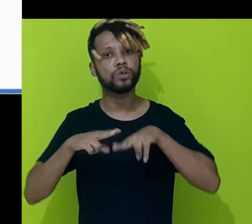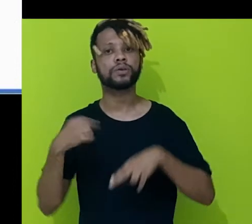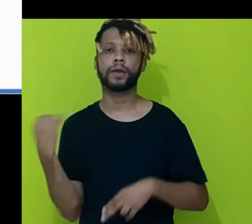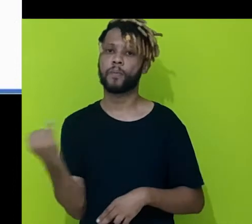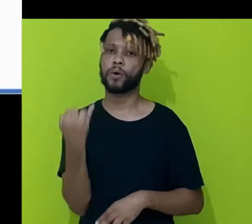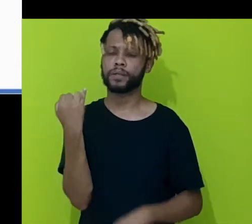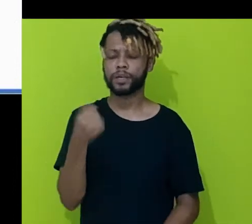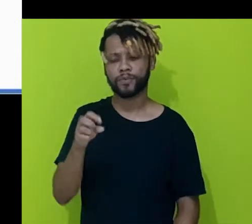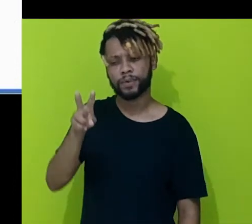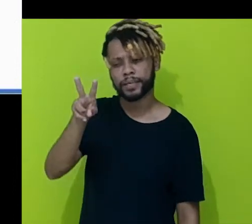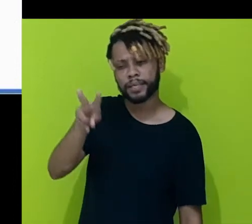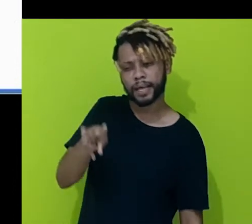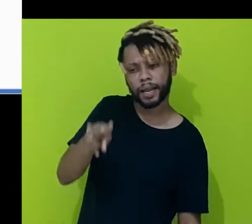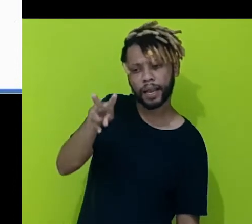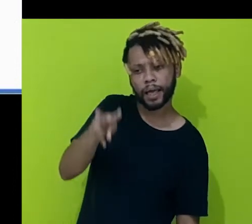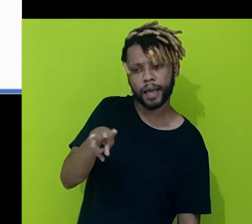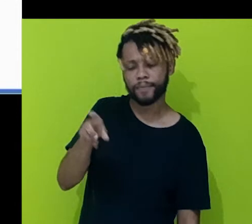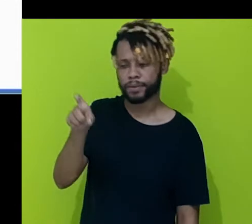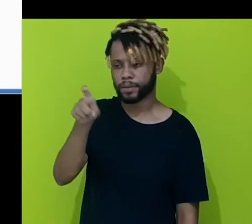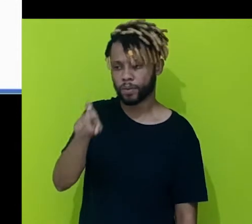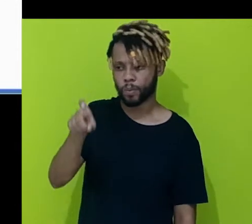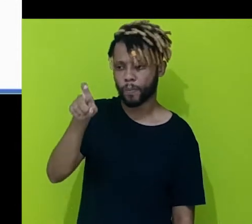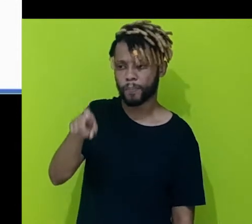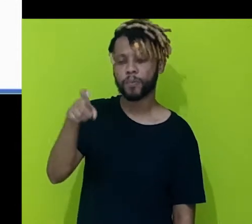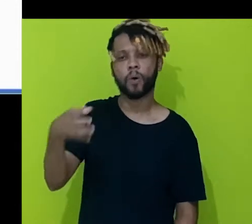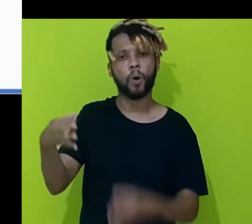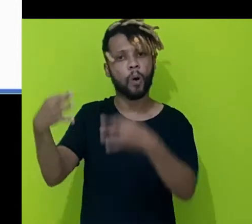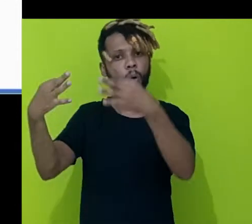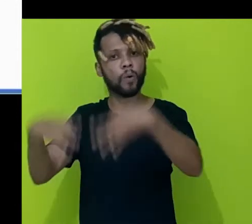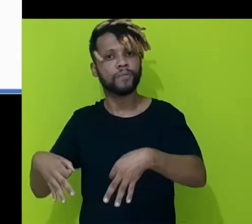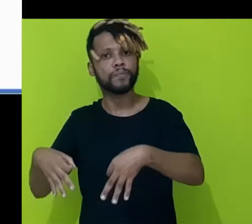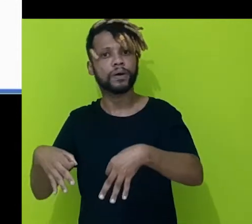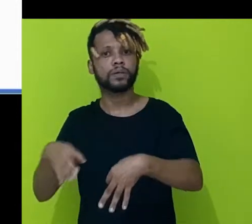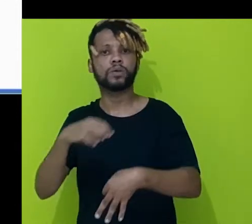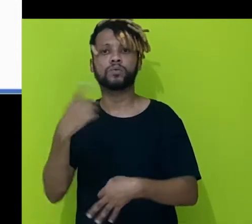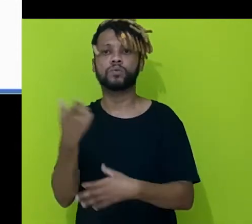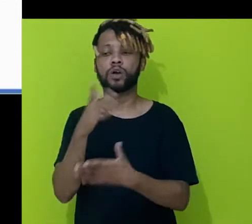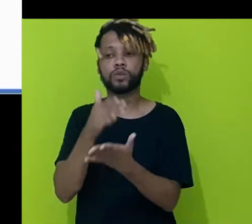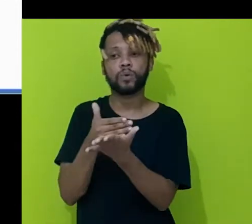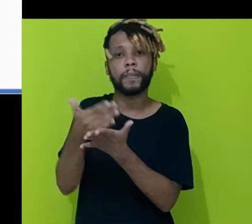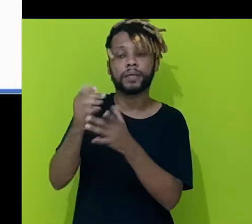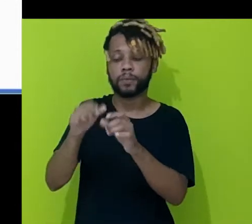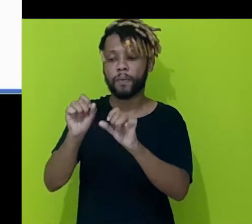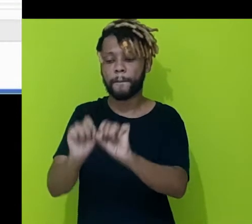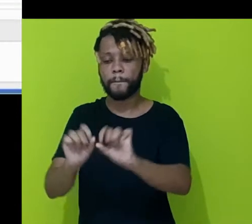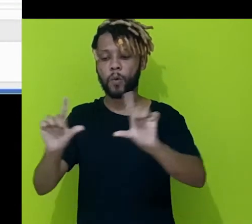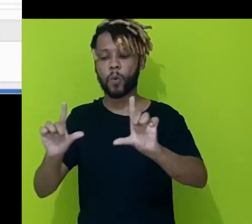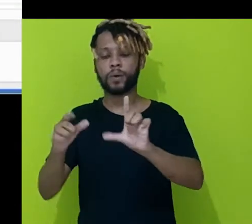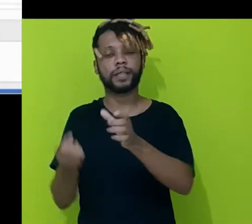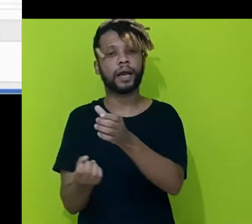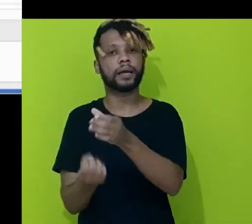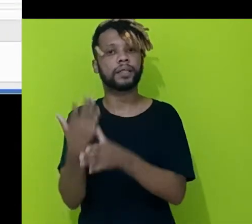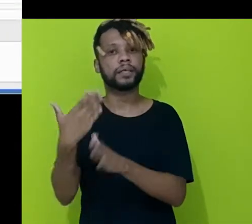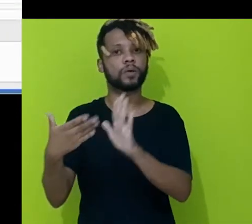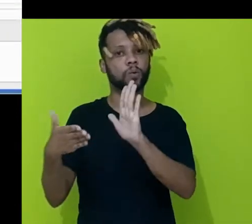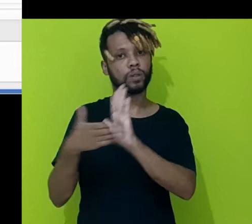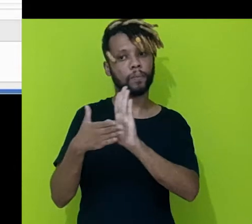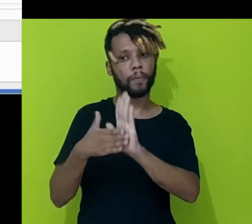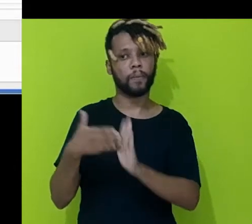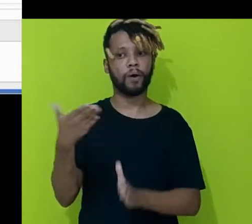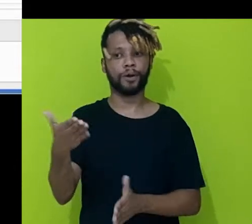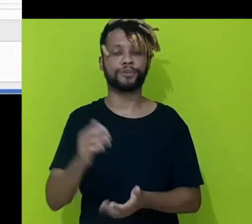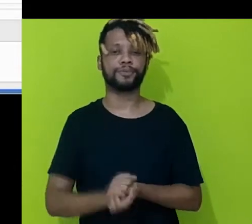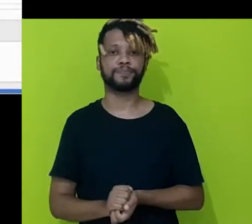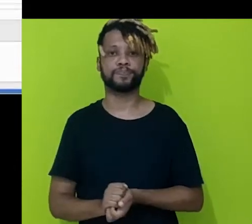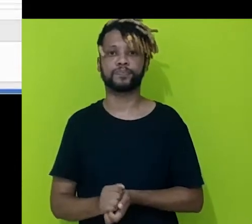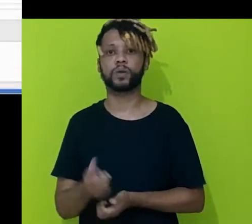gente confirmando, a gente entra aqui na proposta, na criação da proposta. Então a gente vai colocar o nome da proposta.